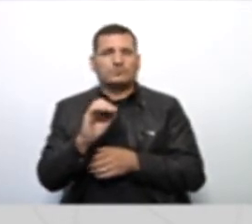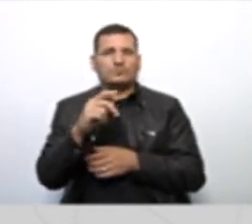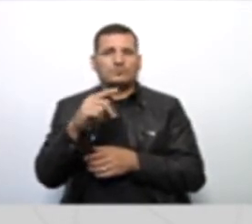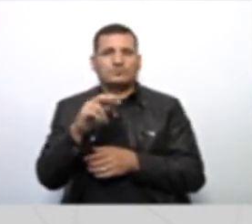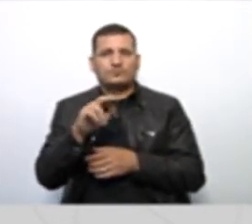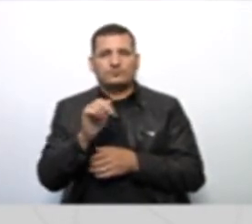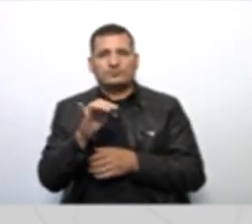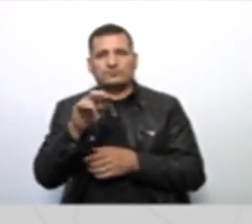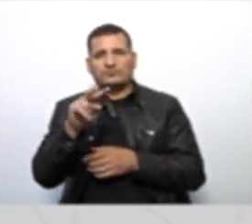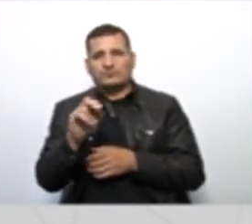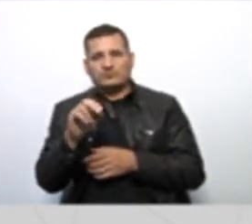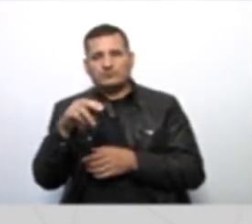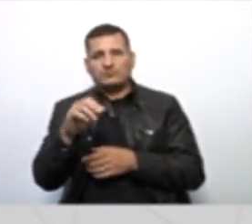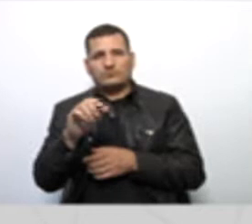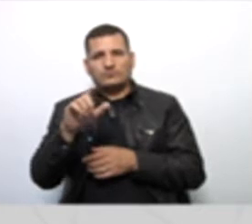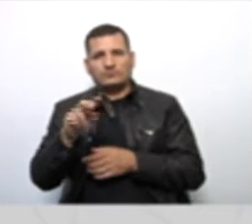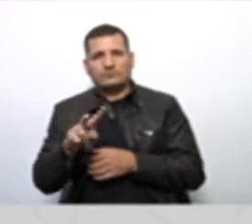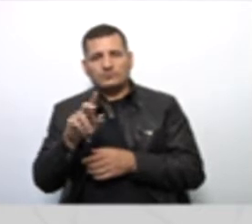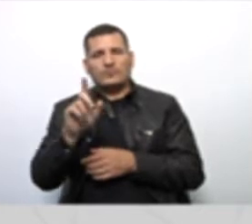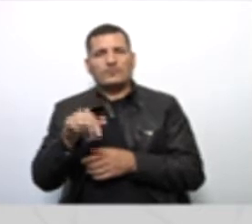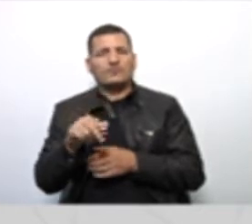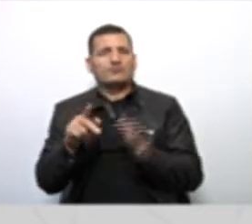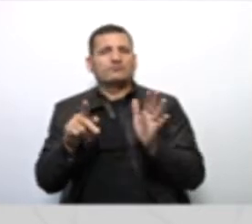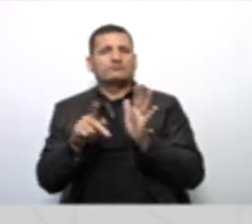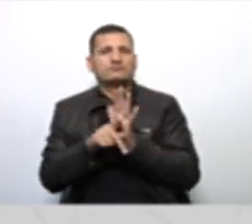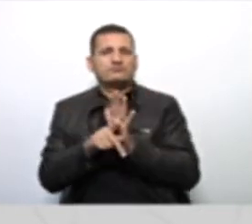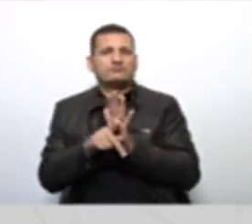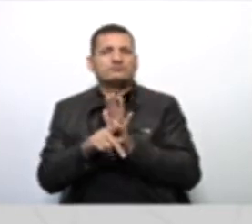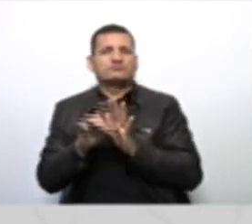um tipo de sistema operacional desenvolvido